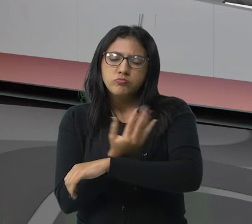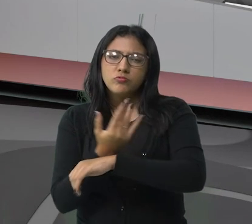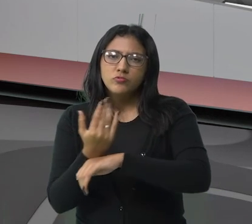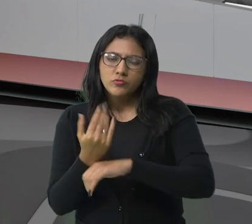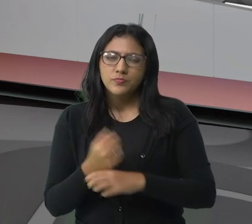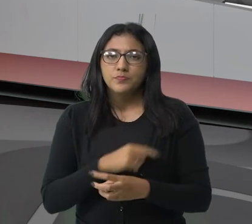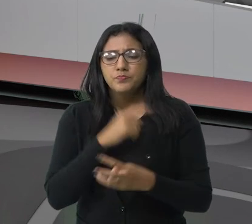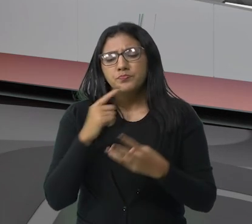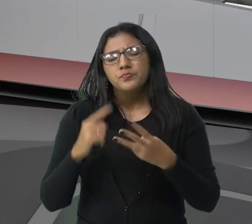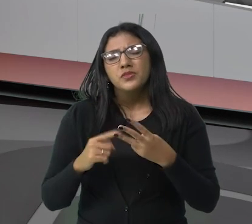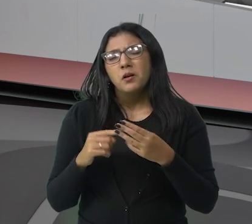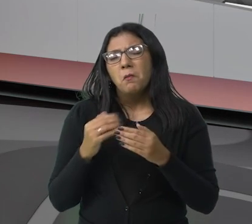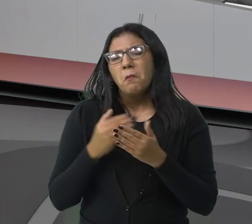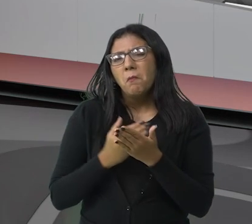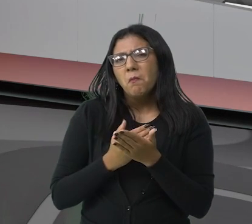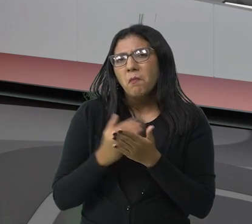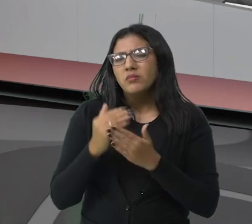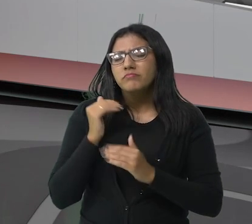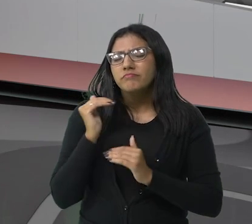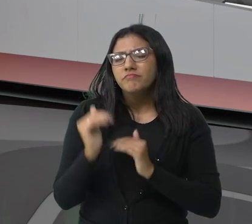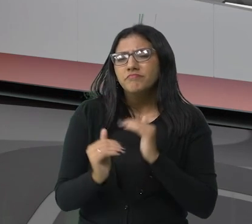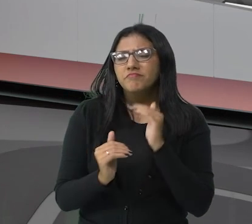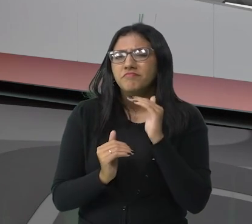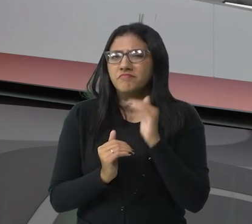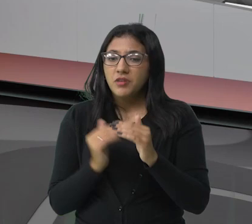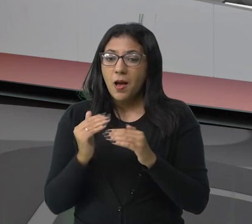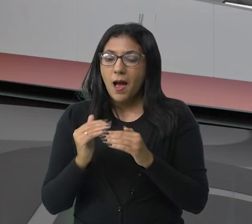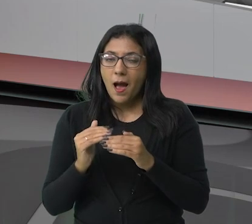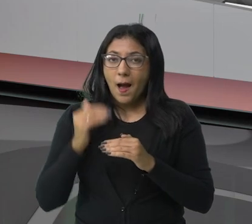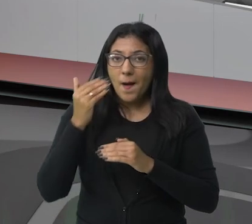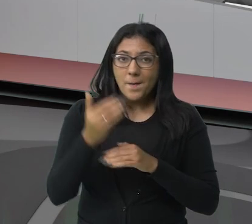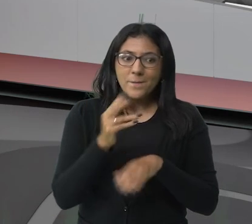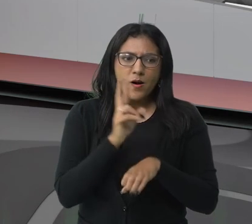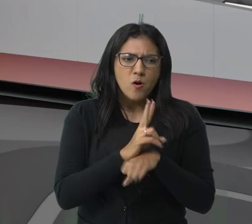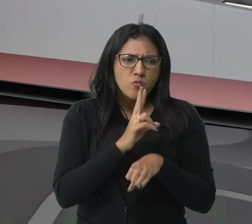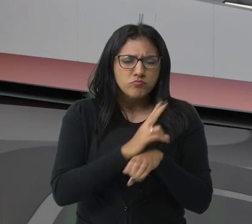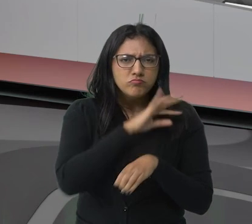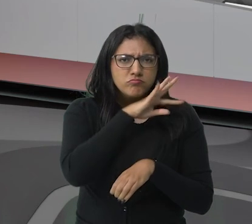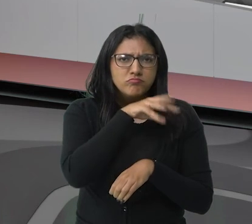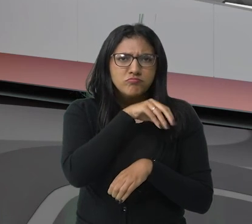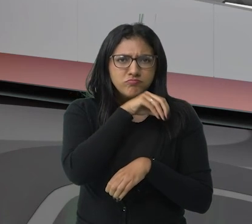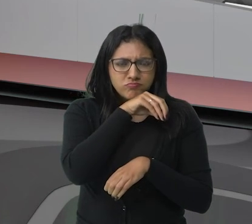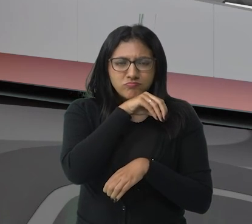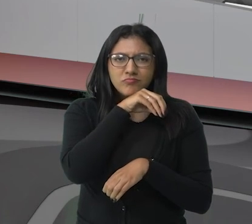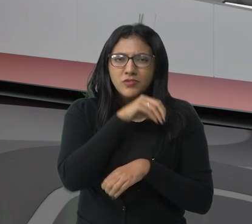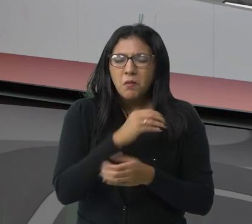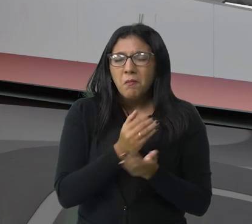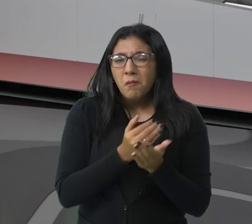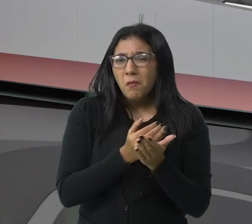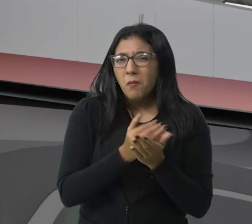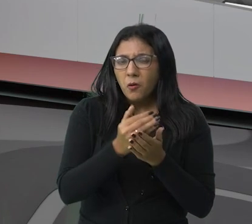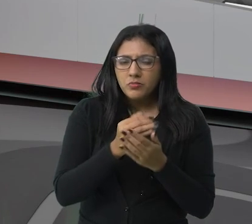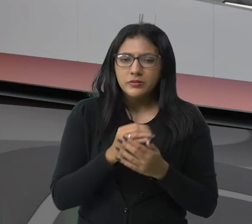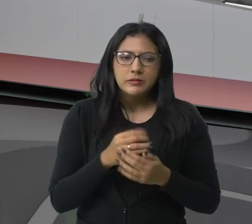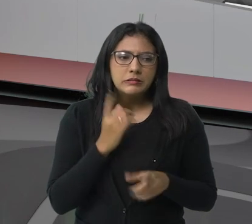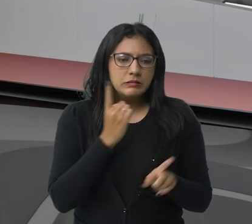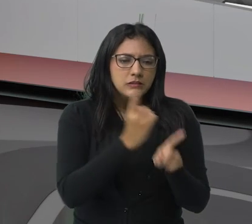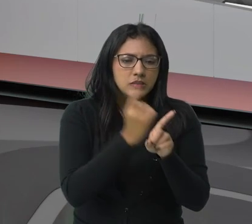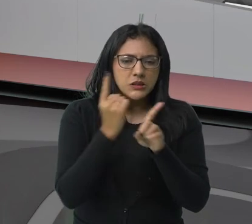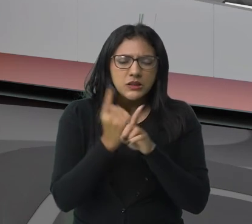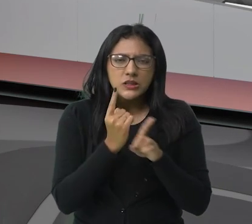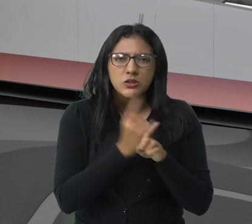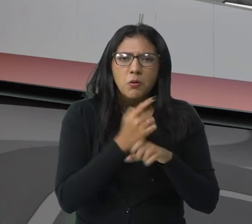pecuária, aí sim, a partir da pecuária, eles começam a ir para a parte central do nosso país, começam a encontrar os metais